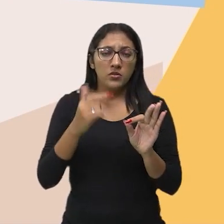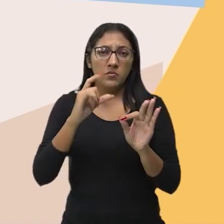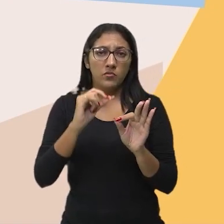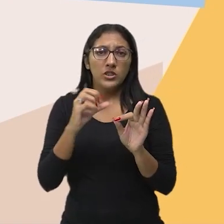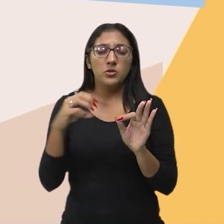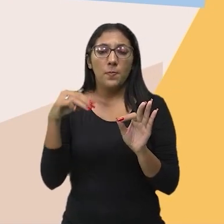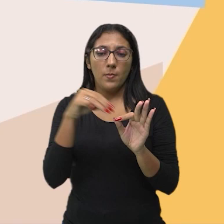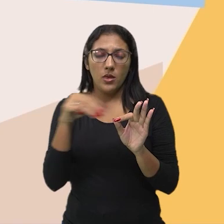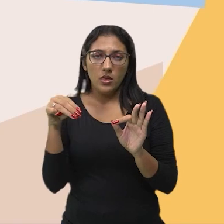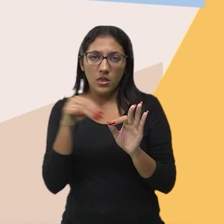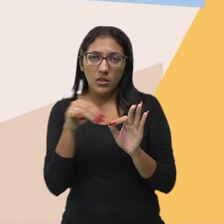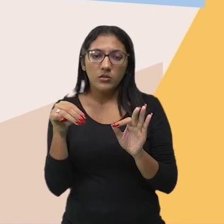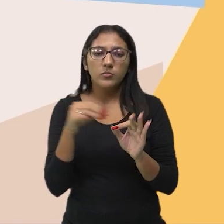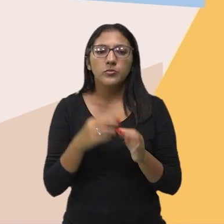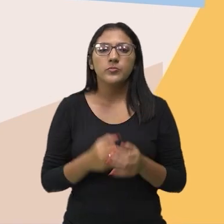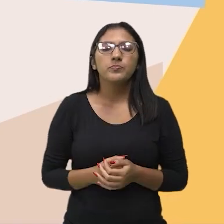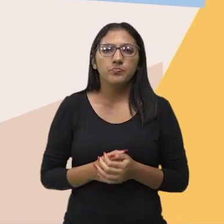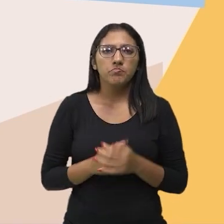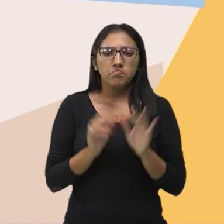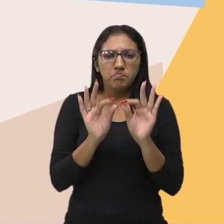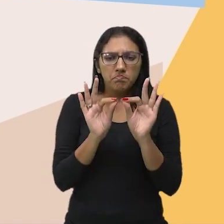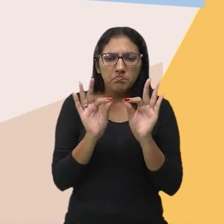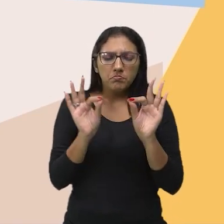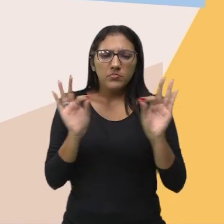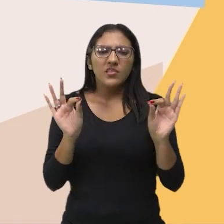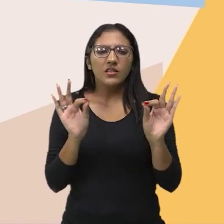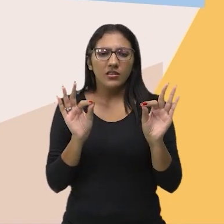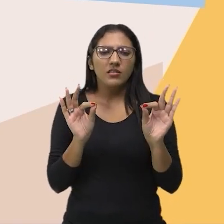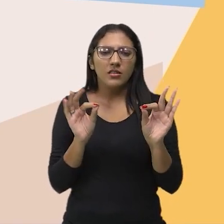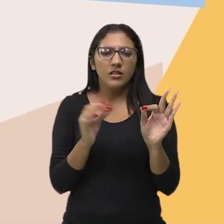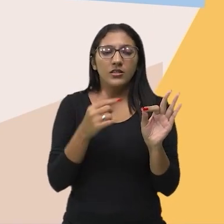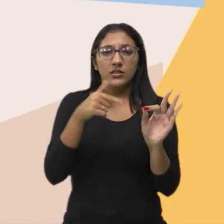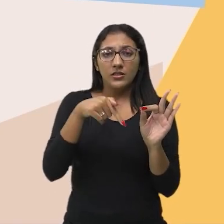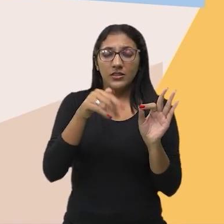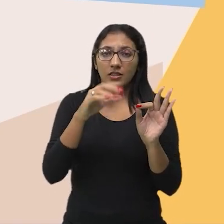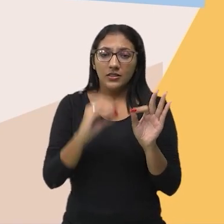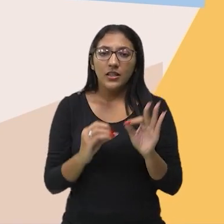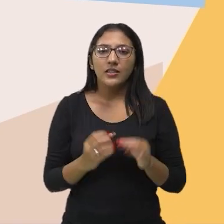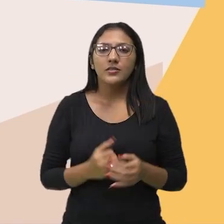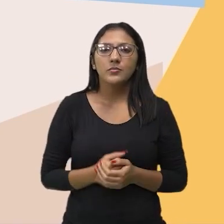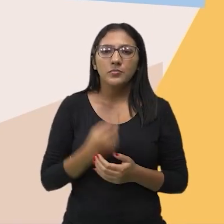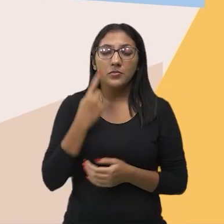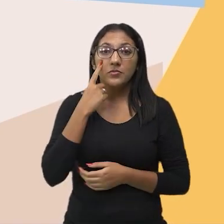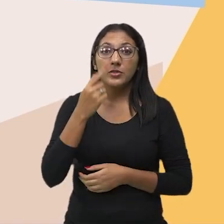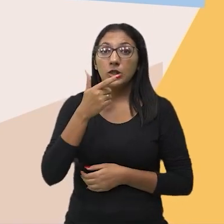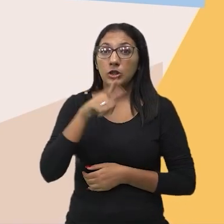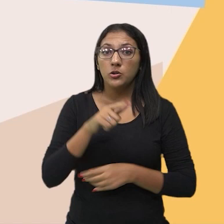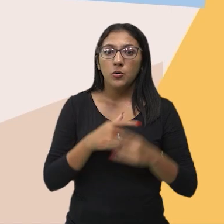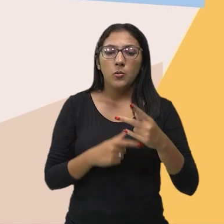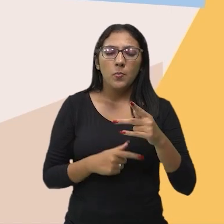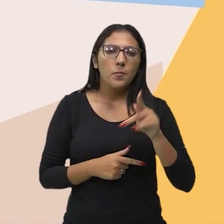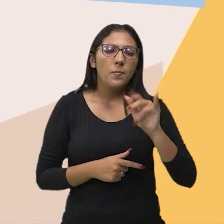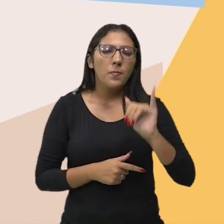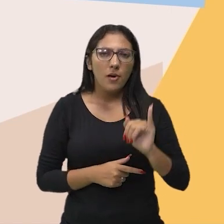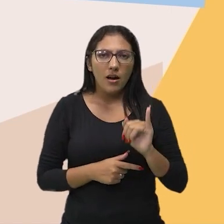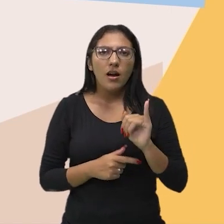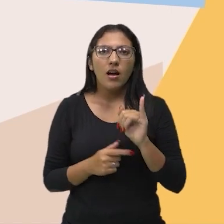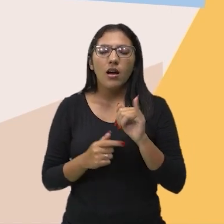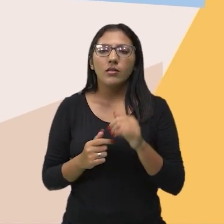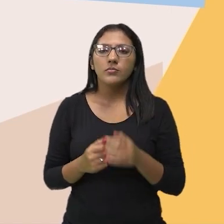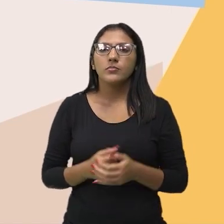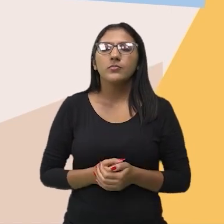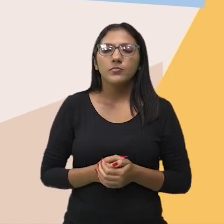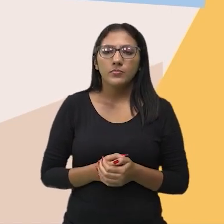circunferência e 70 milímetros de diâmetro. Comprimento da circunferência medida do diâmetro igual